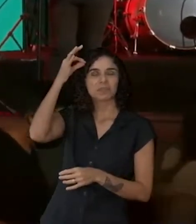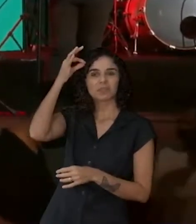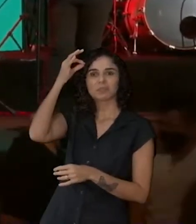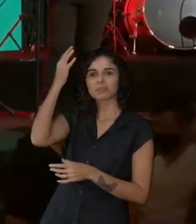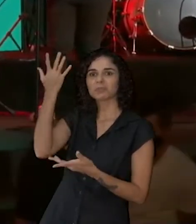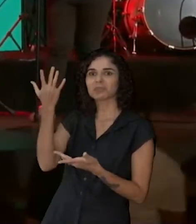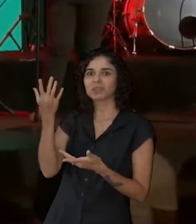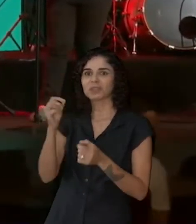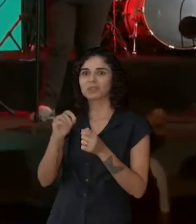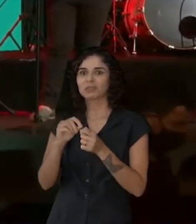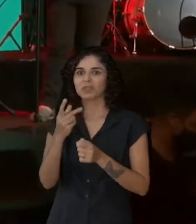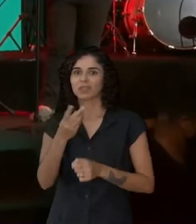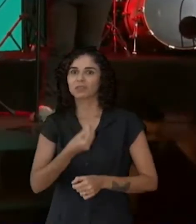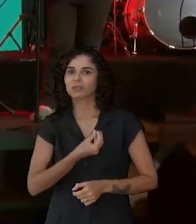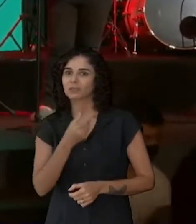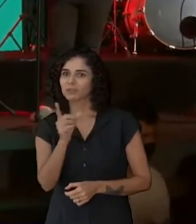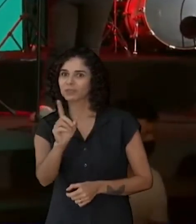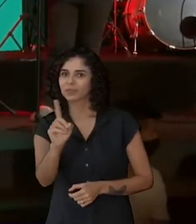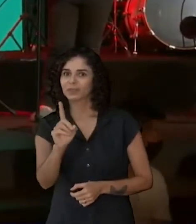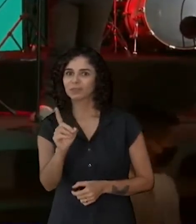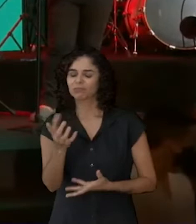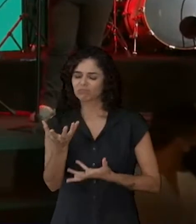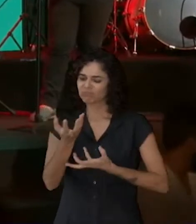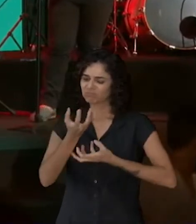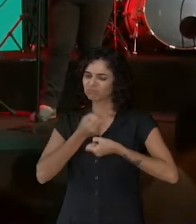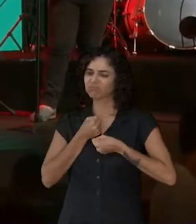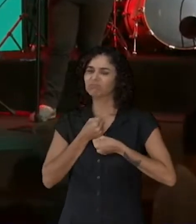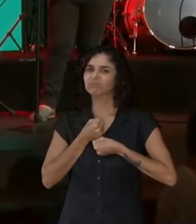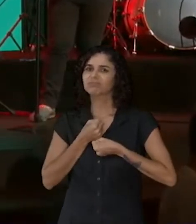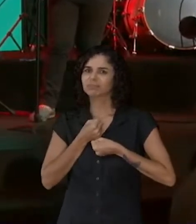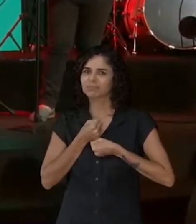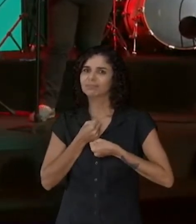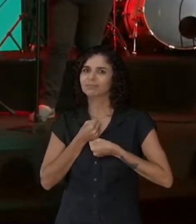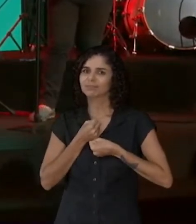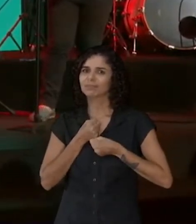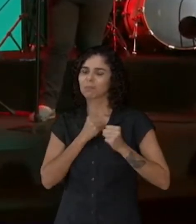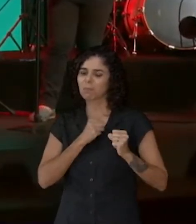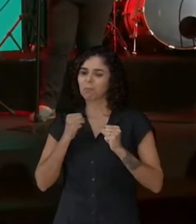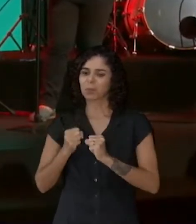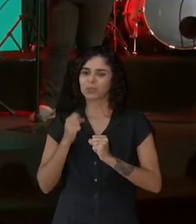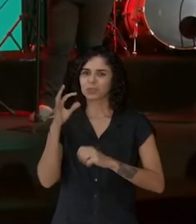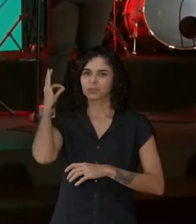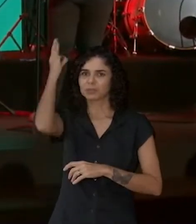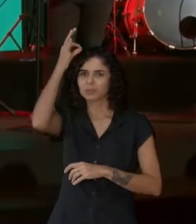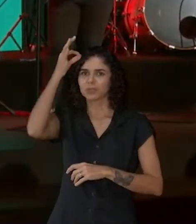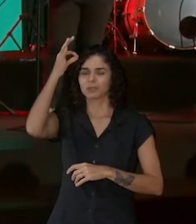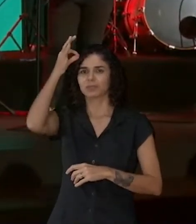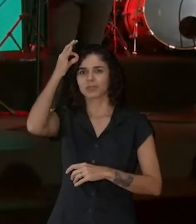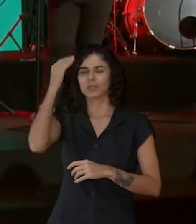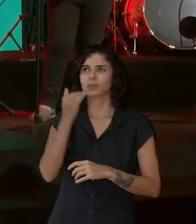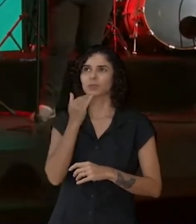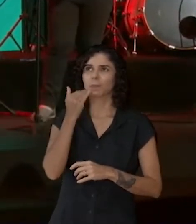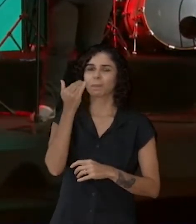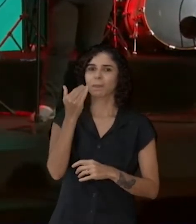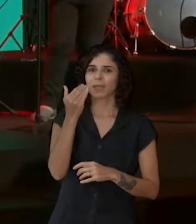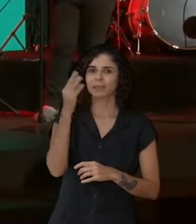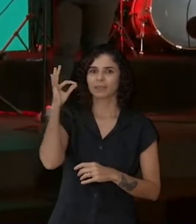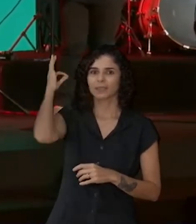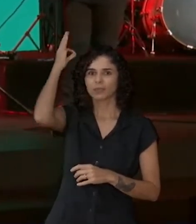Apodere-se da palavra que o Espírito te deu. E peça que o Espírito conserve um